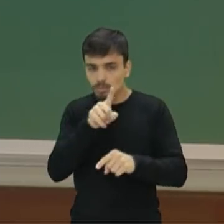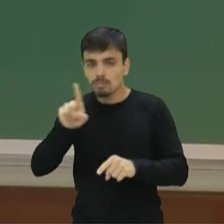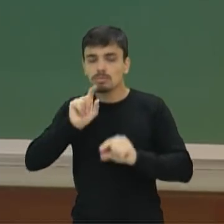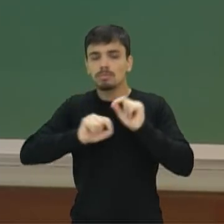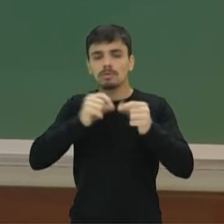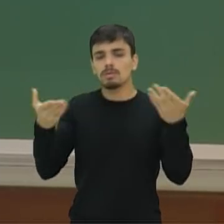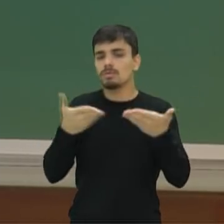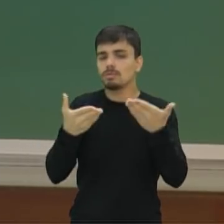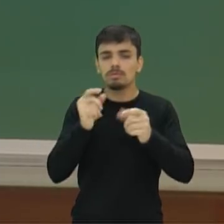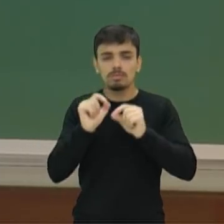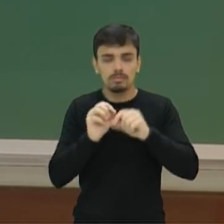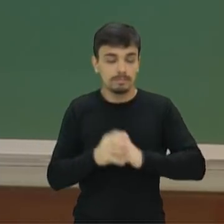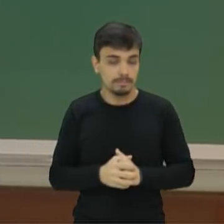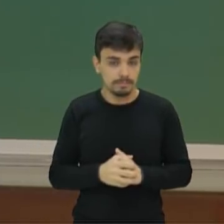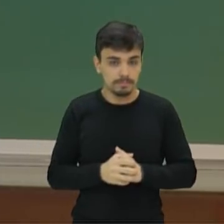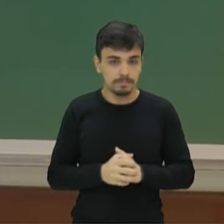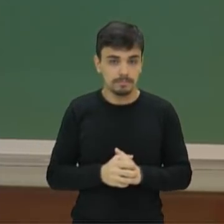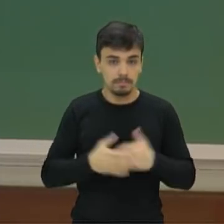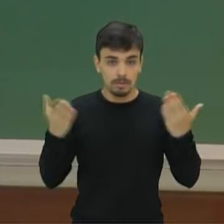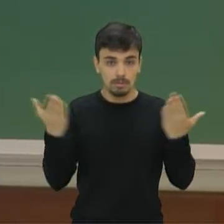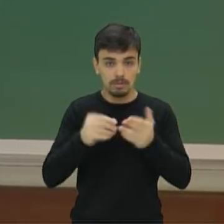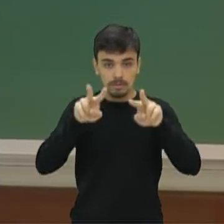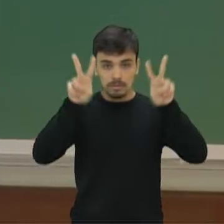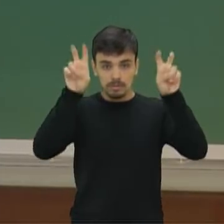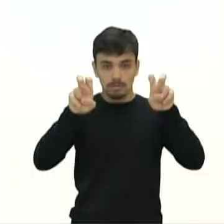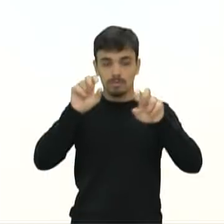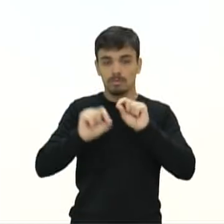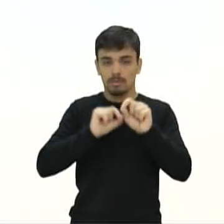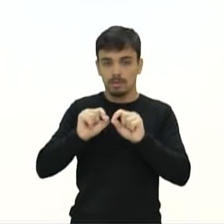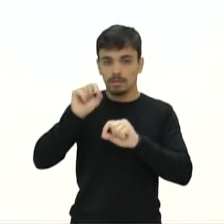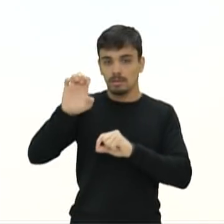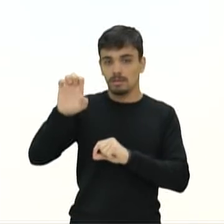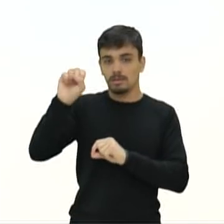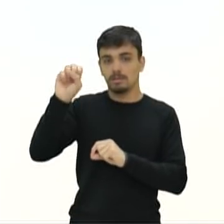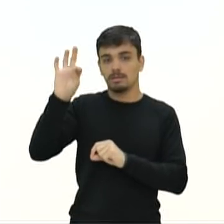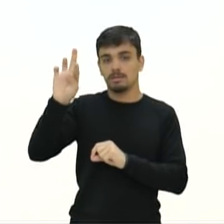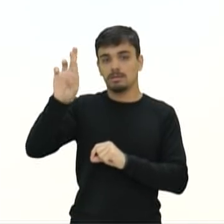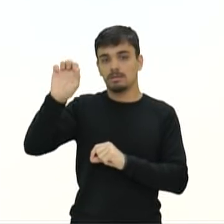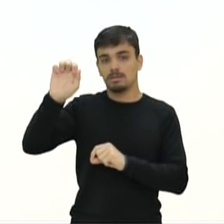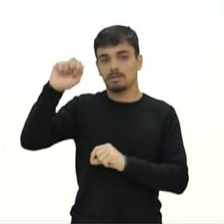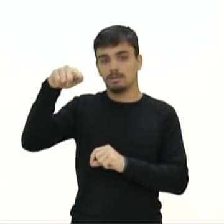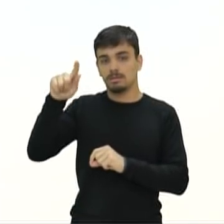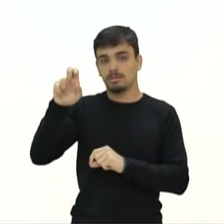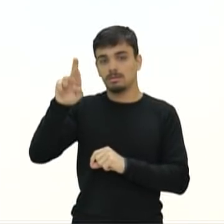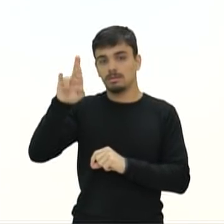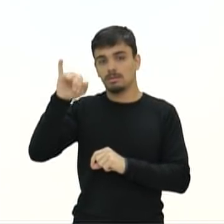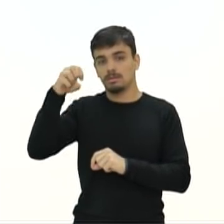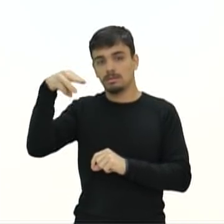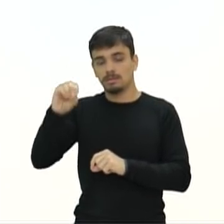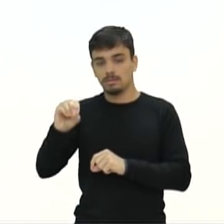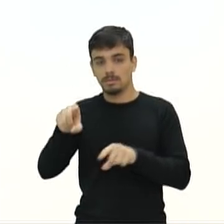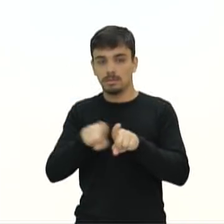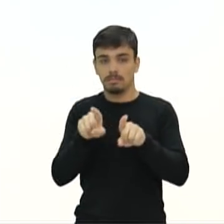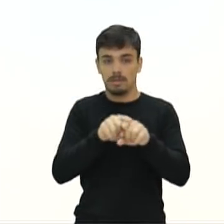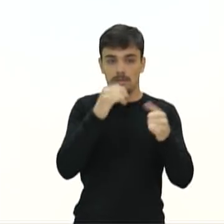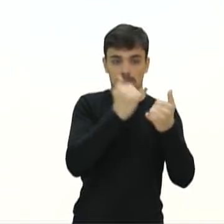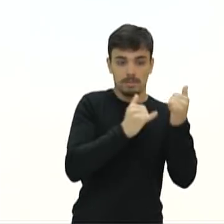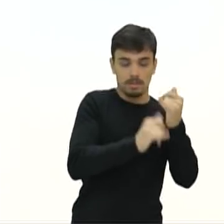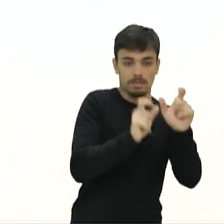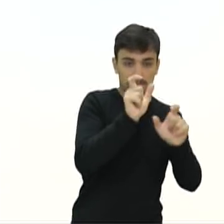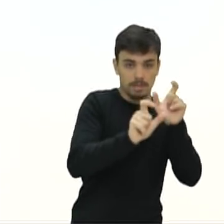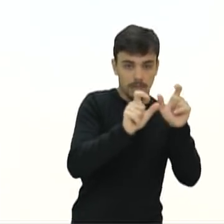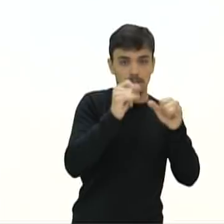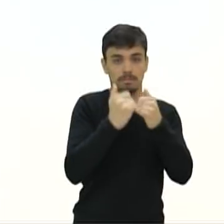O que a gente vai fazer hoje? Hoje a gente vai falar sobre estrangeirismo. Vamos ver de novo os cognatos e falsos cognatos.